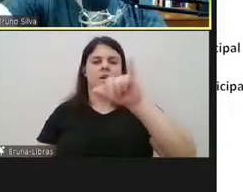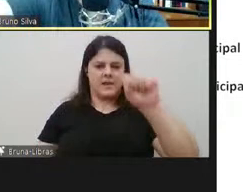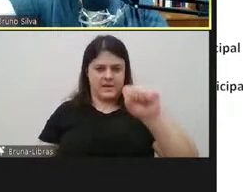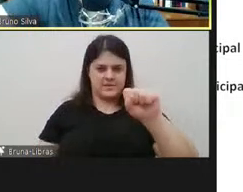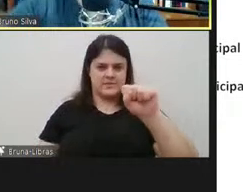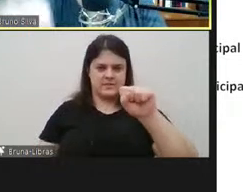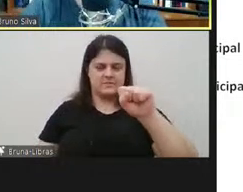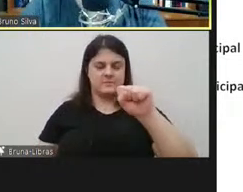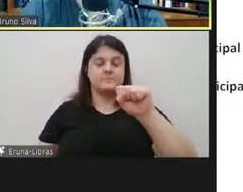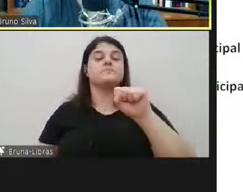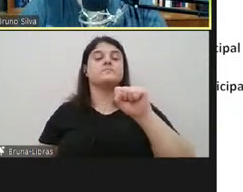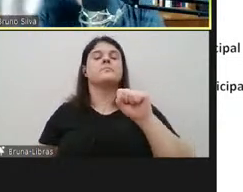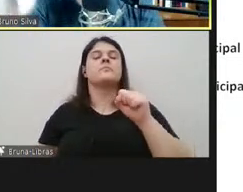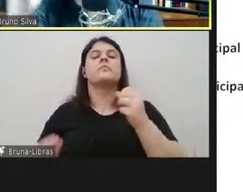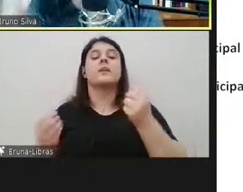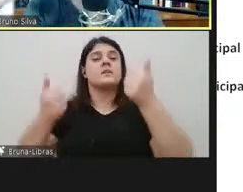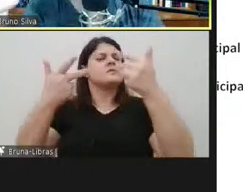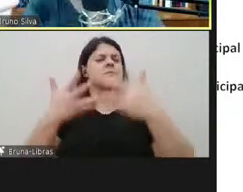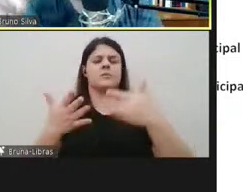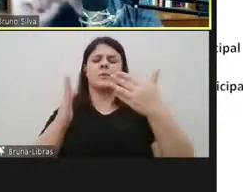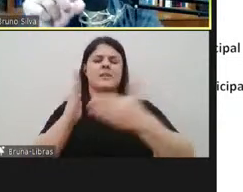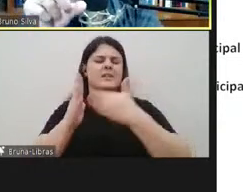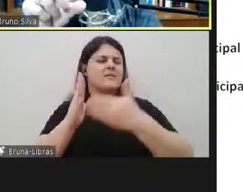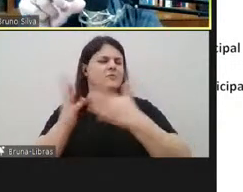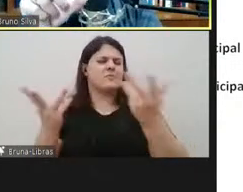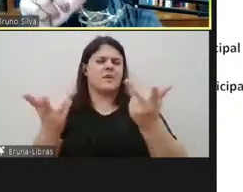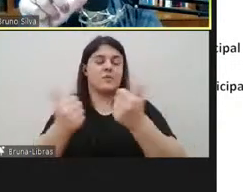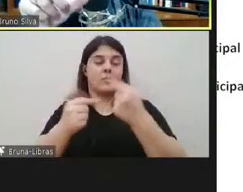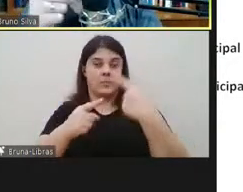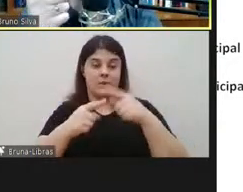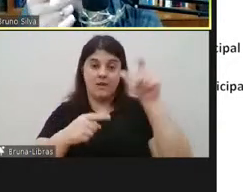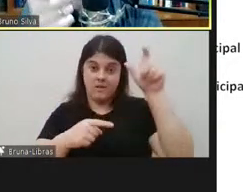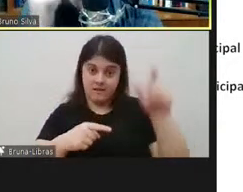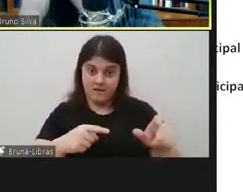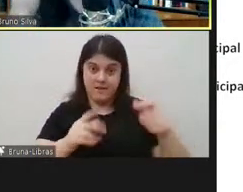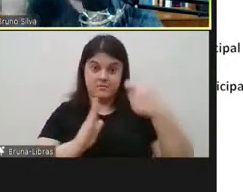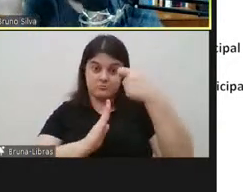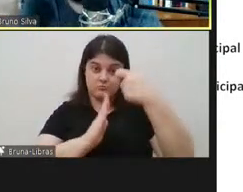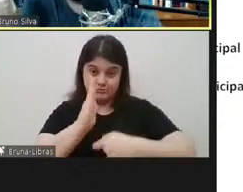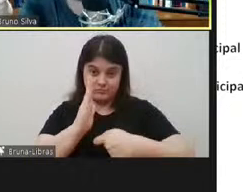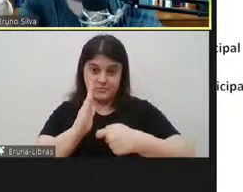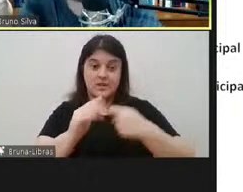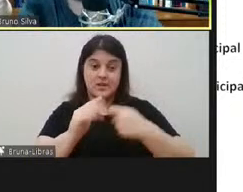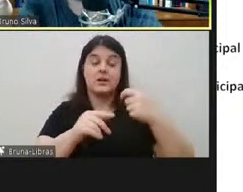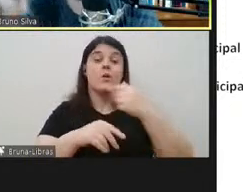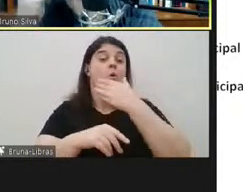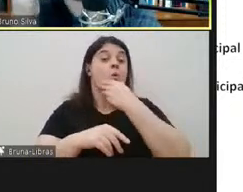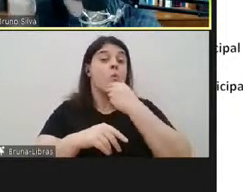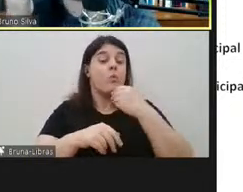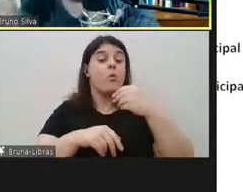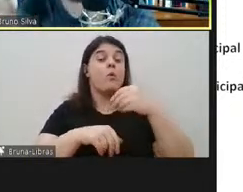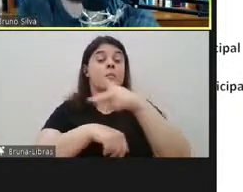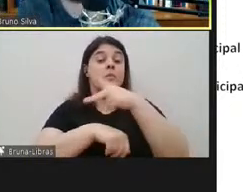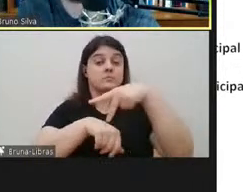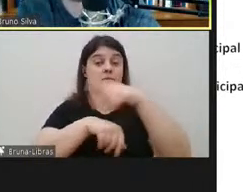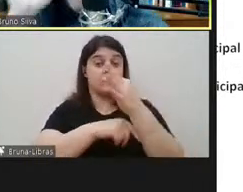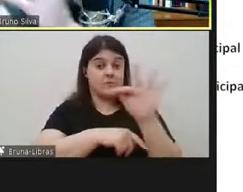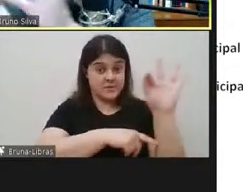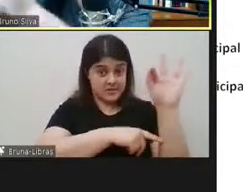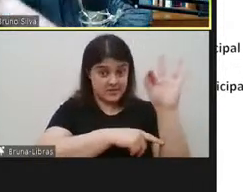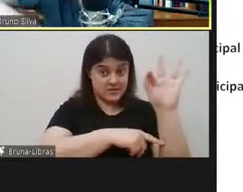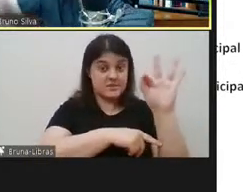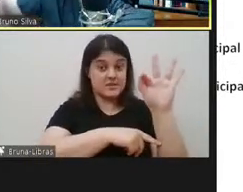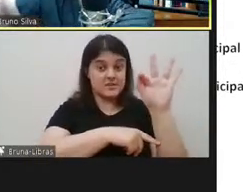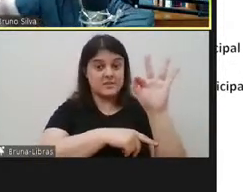a democracia na América seja fantástico porque porque parece que ele é um aristocrata francês melhores falar que tá Tá